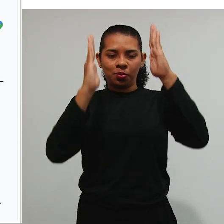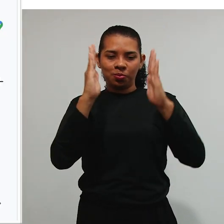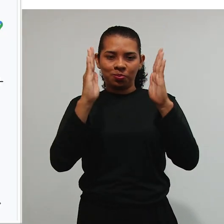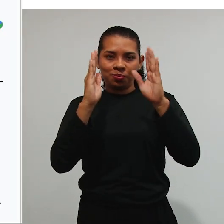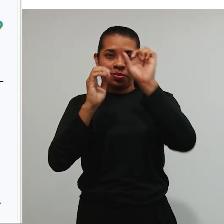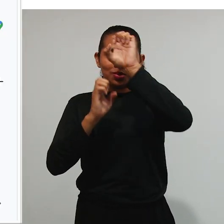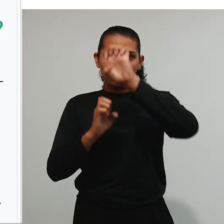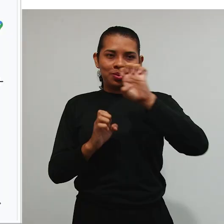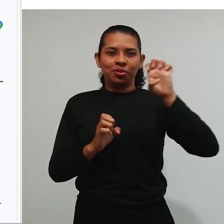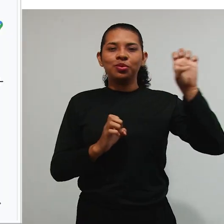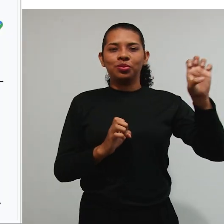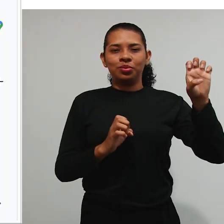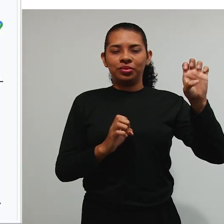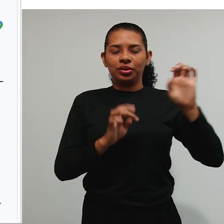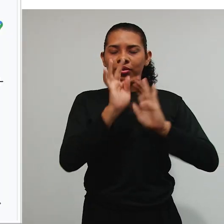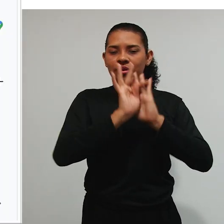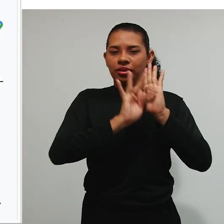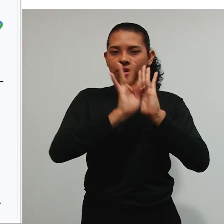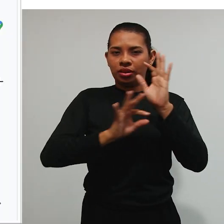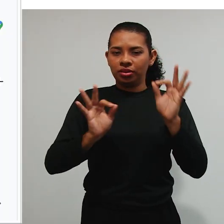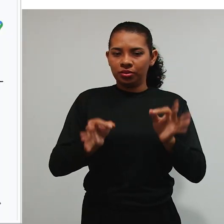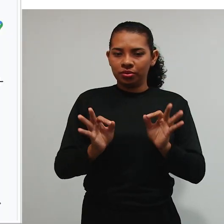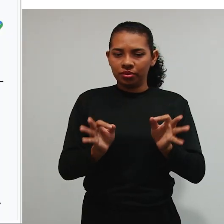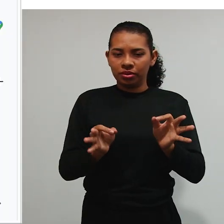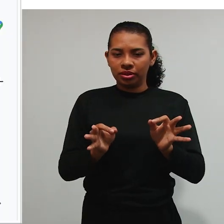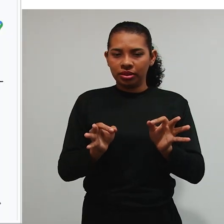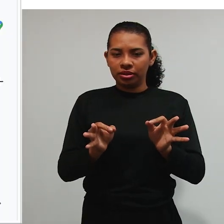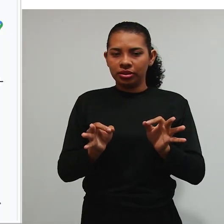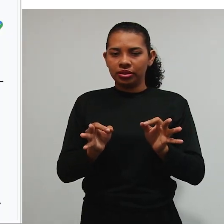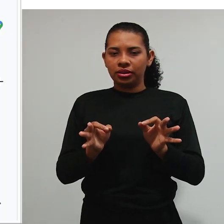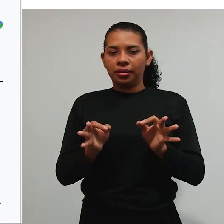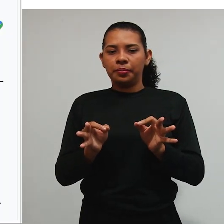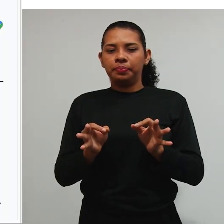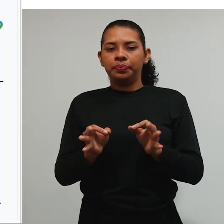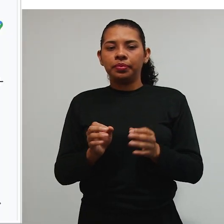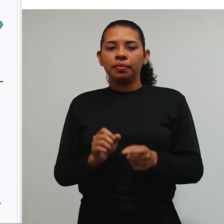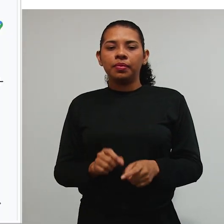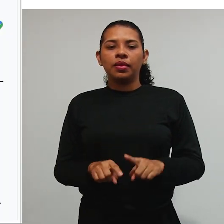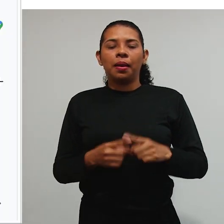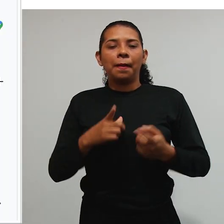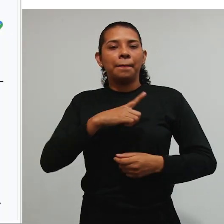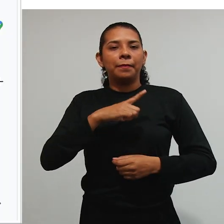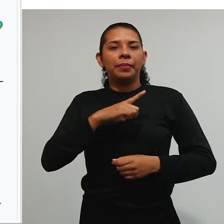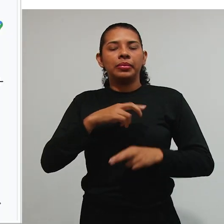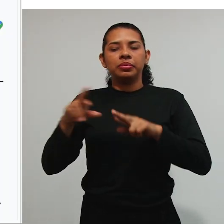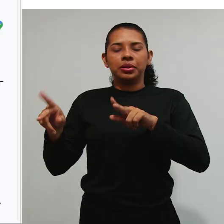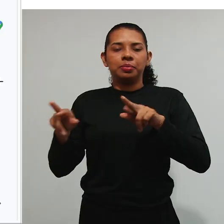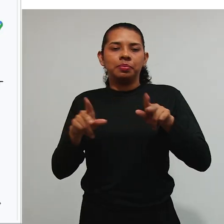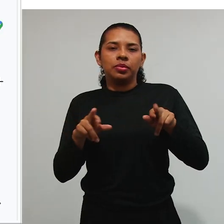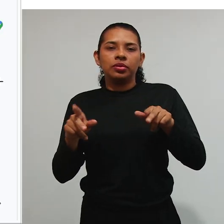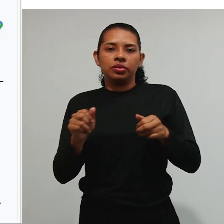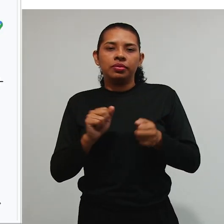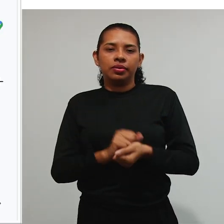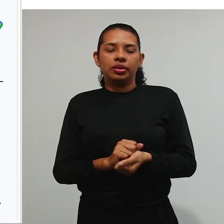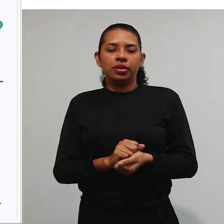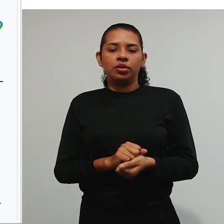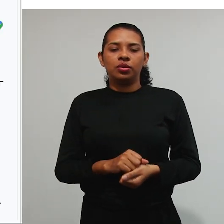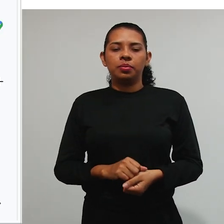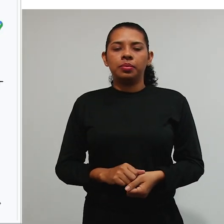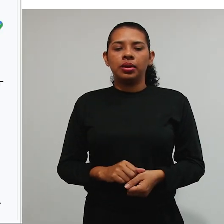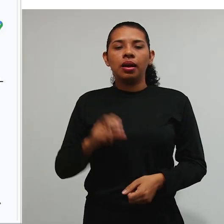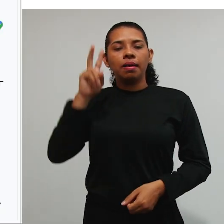mesma observação. Eu só não vou ter aquela barra com mais opções na paleta, tá? Mas as opções básicas são